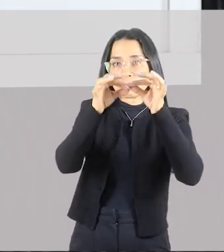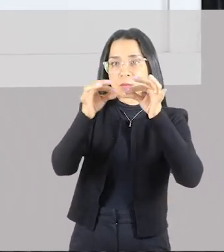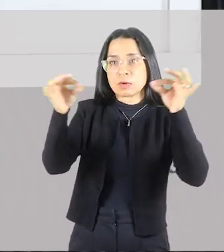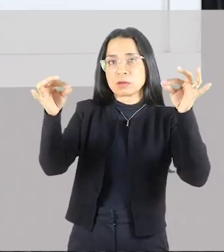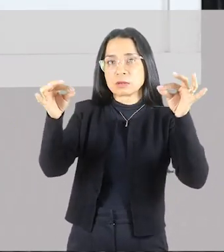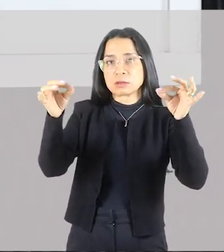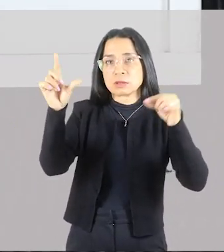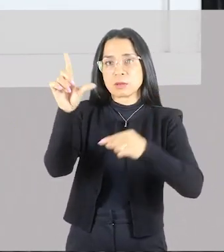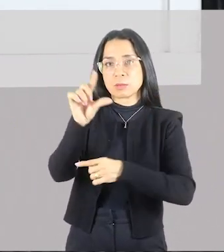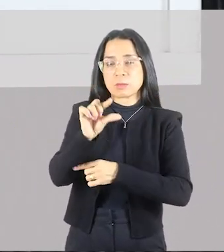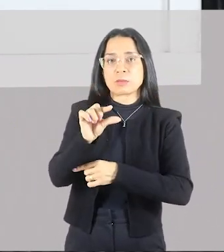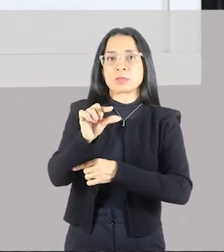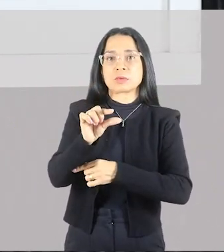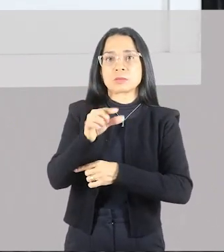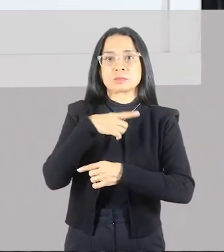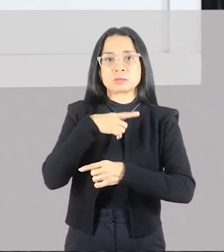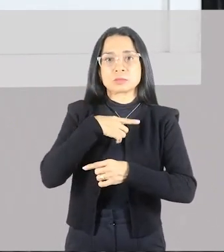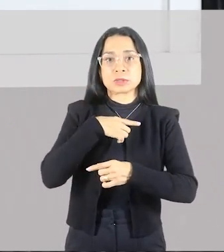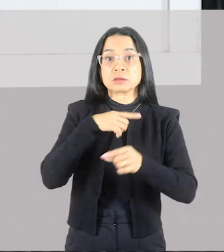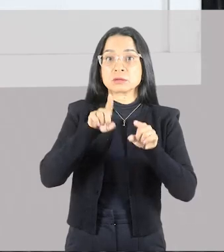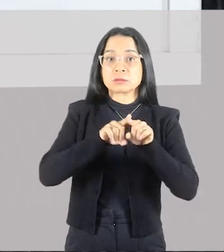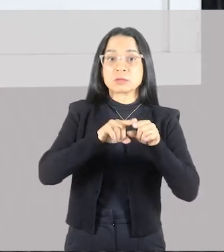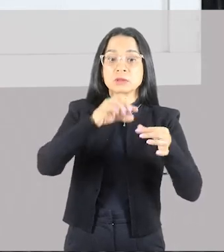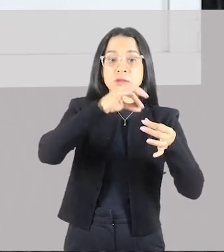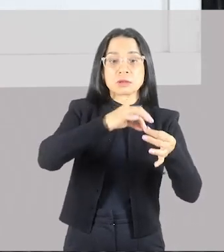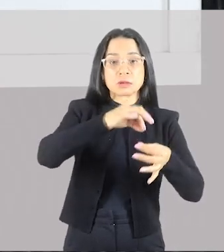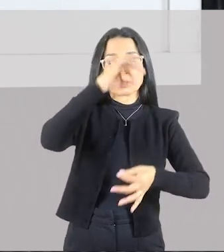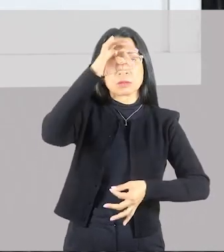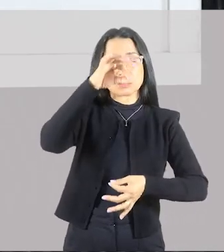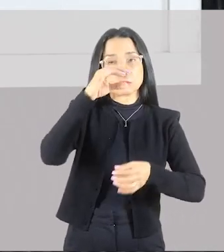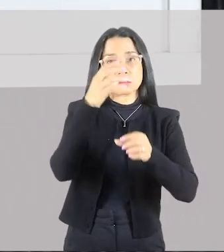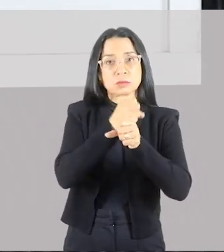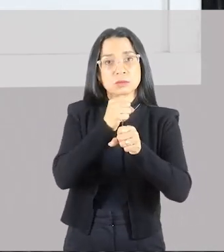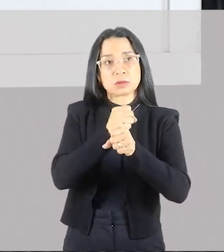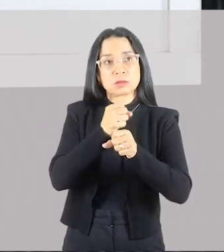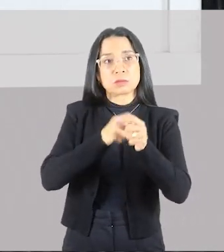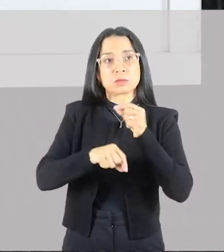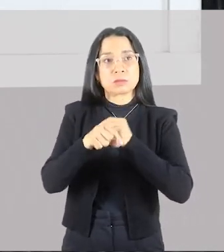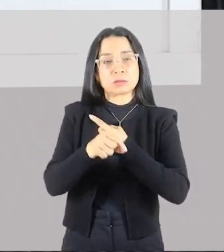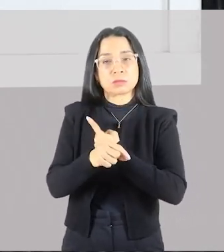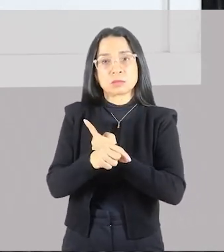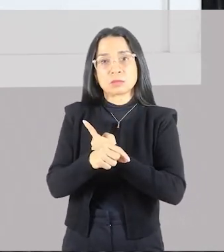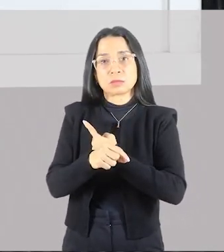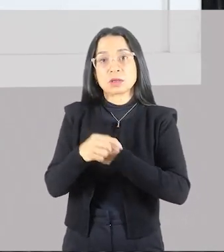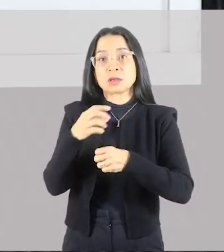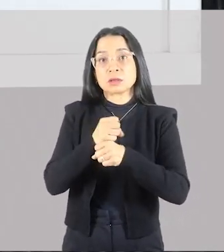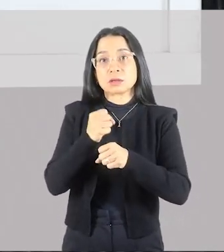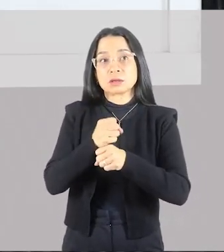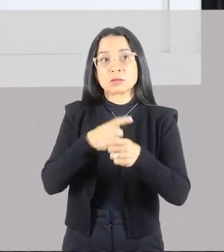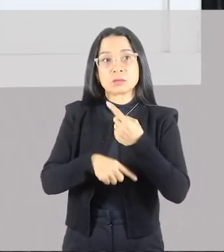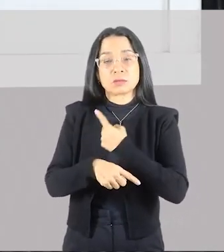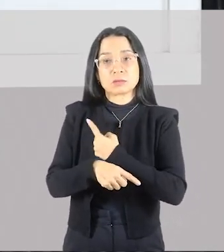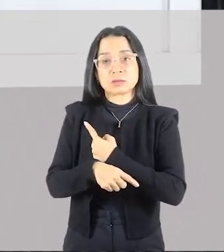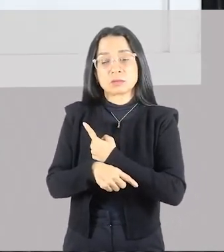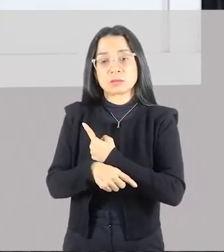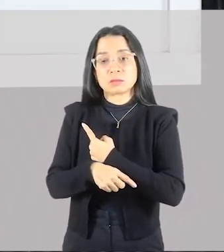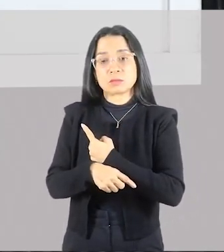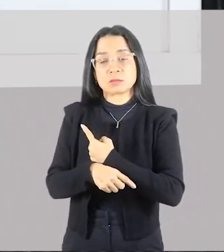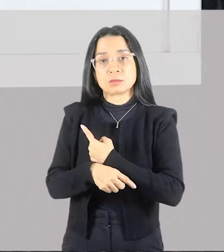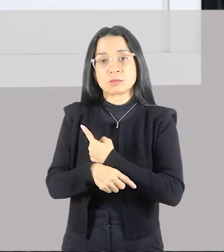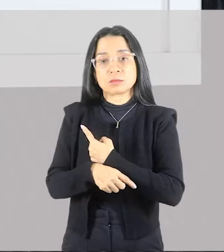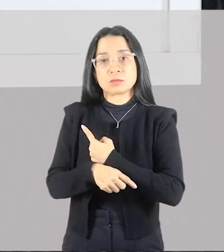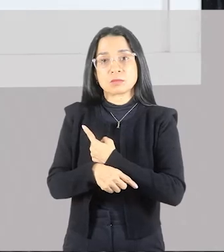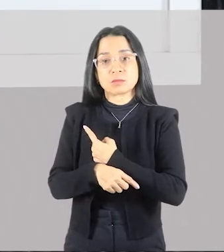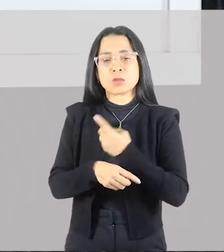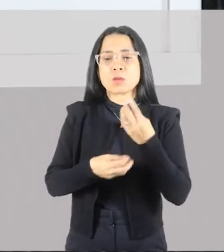para você calcular a área dessa figura aqui, que possui apenas um par de lados paralelos, né, esses outros lados são